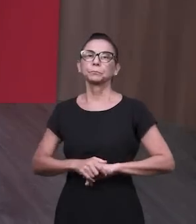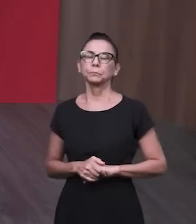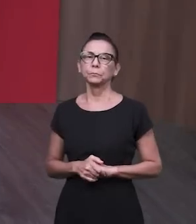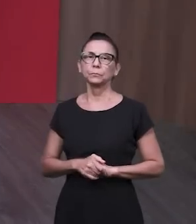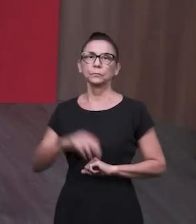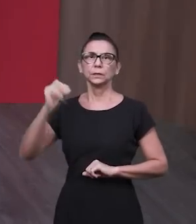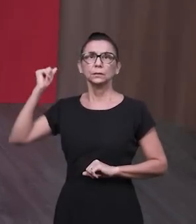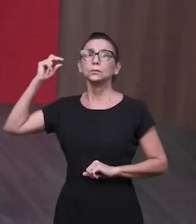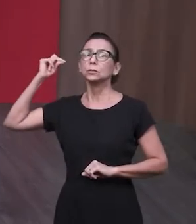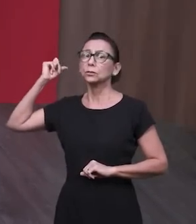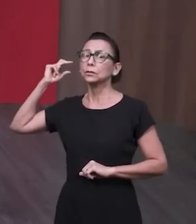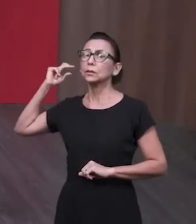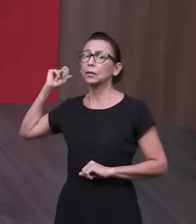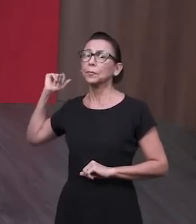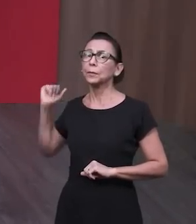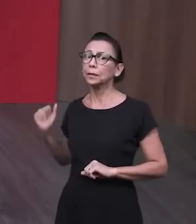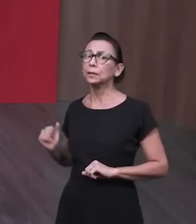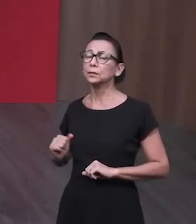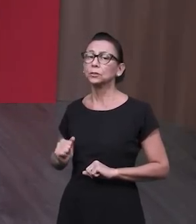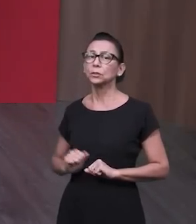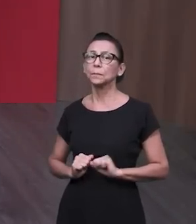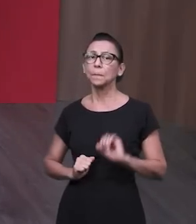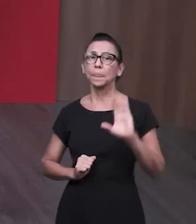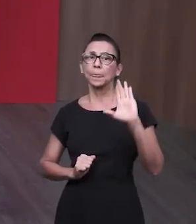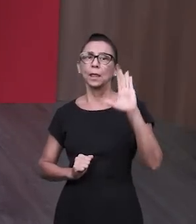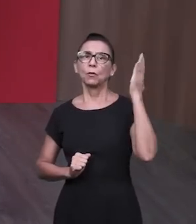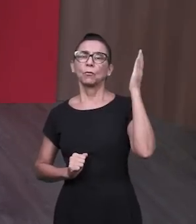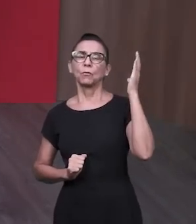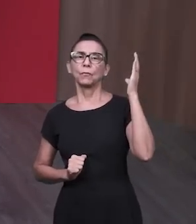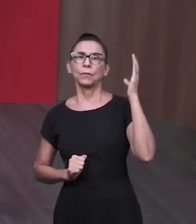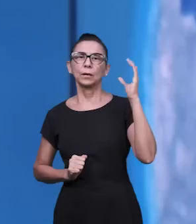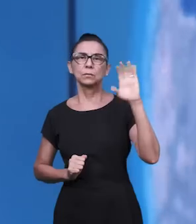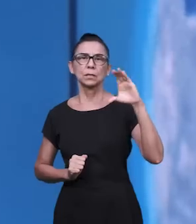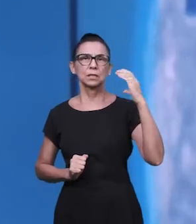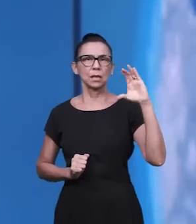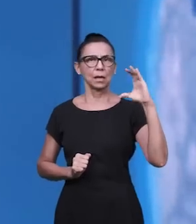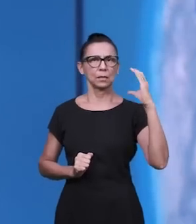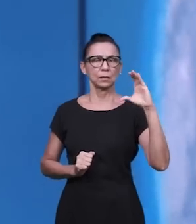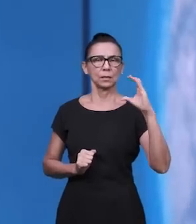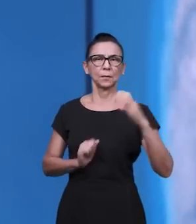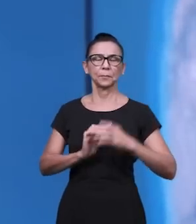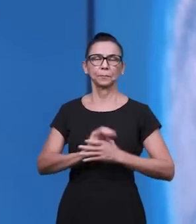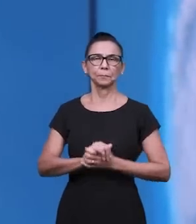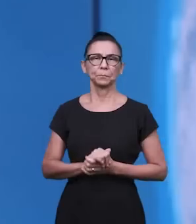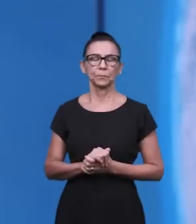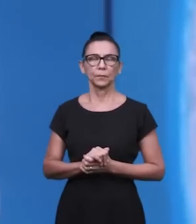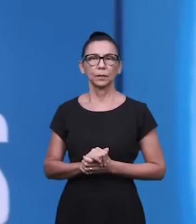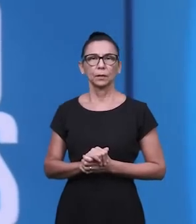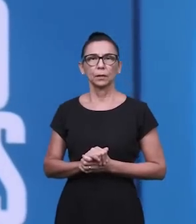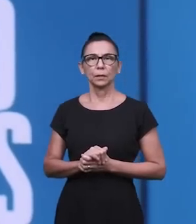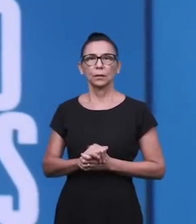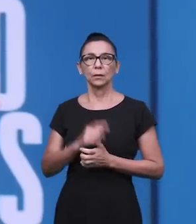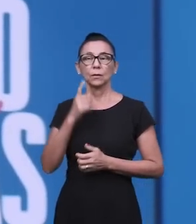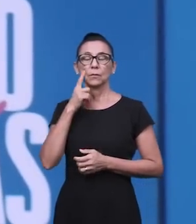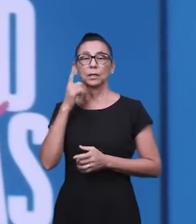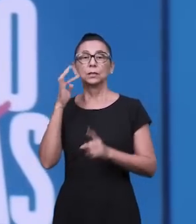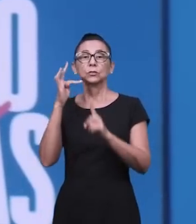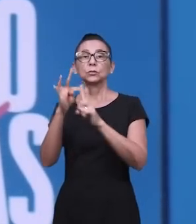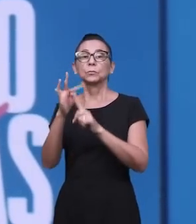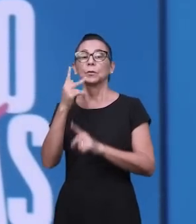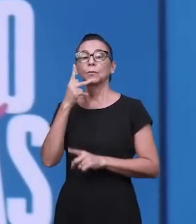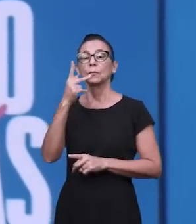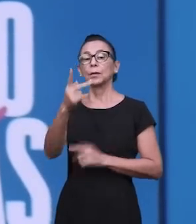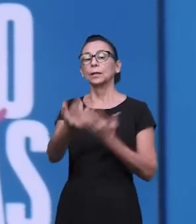já naquela época já existia esse falso conflito. E olha a palavra de Paulo ao jovem